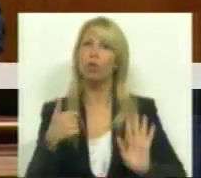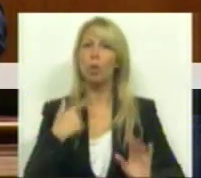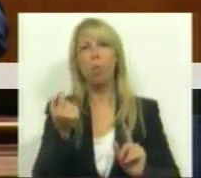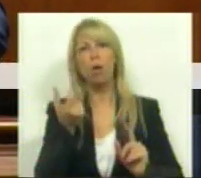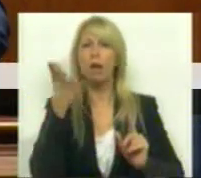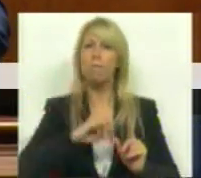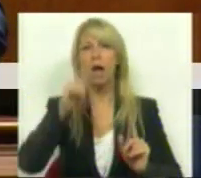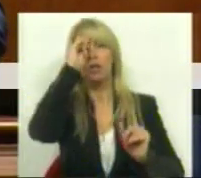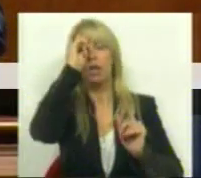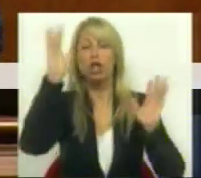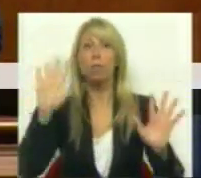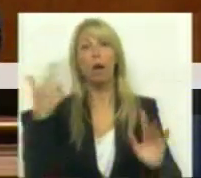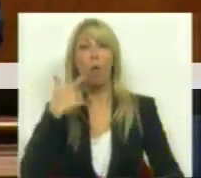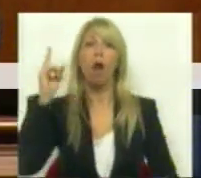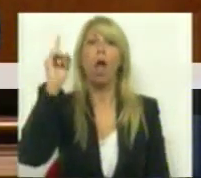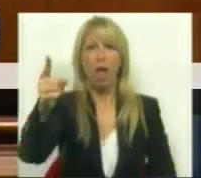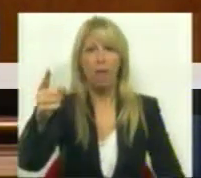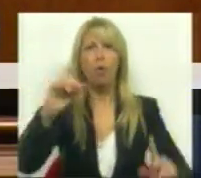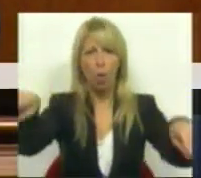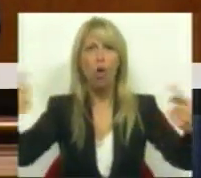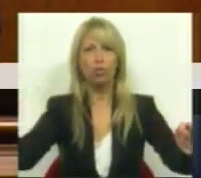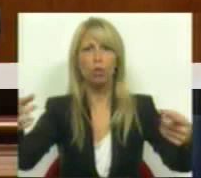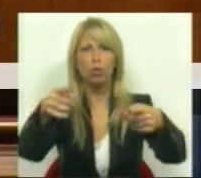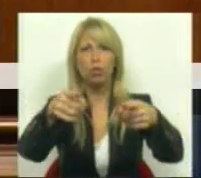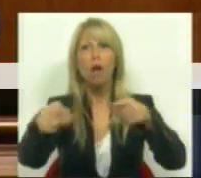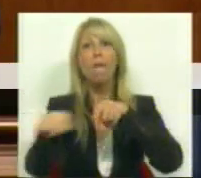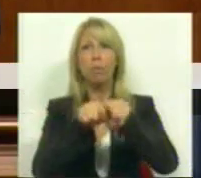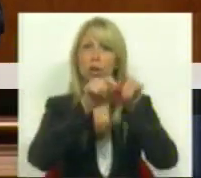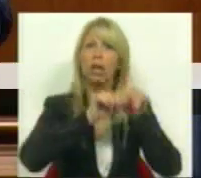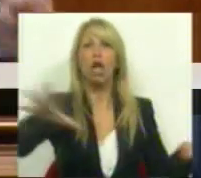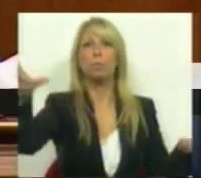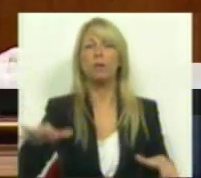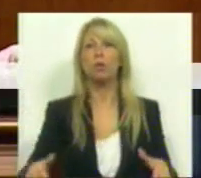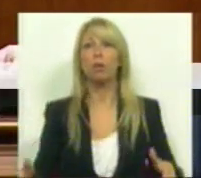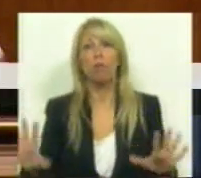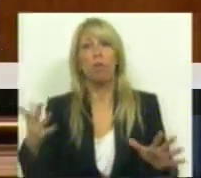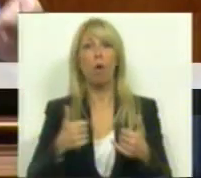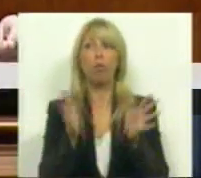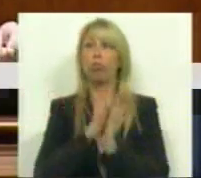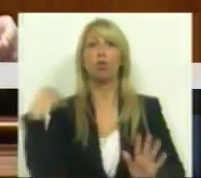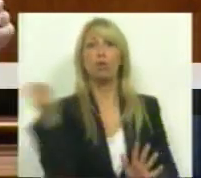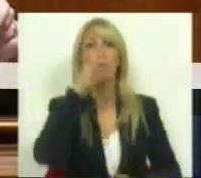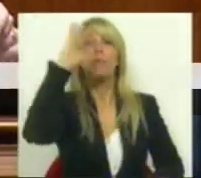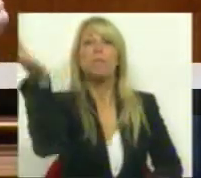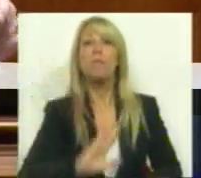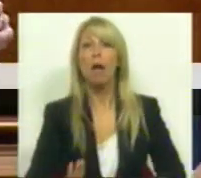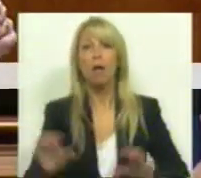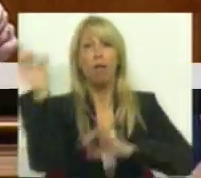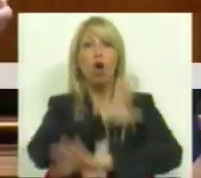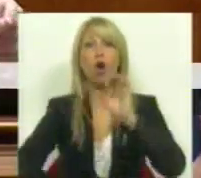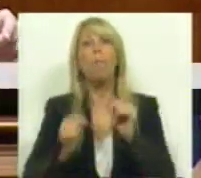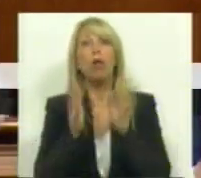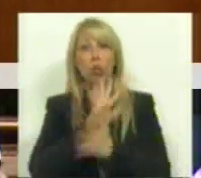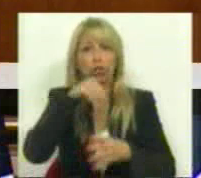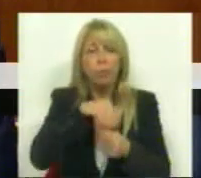aos outros uma política expansionista, quando toda a gente sabe que, em termos europeus, todos estão a fazer contas em sua